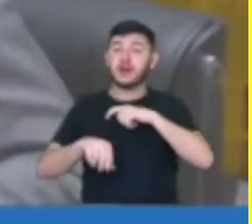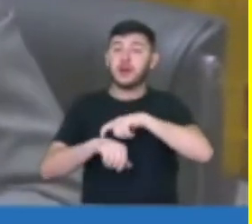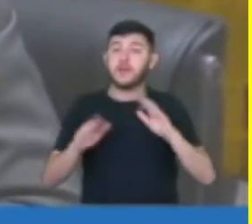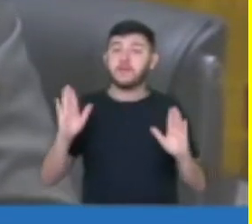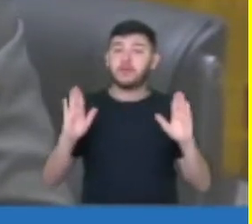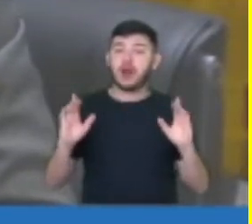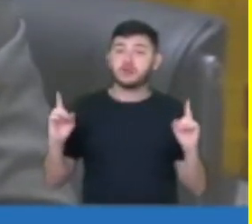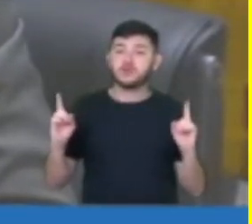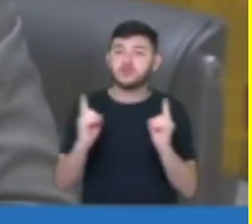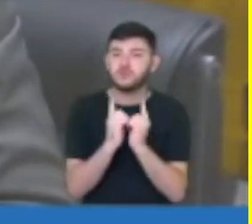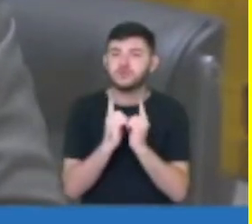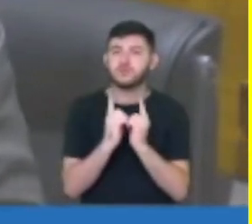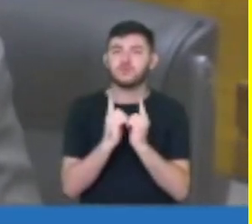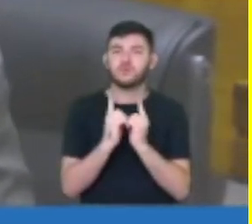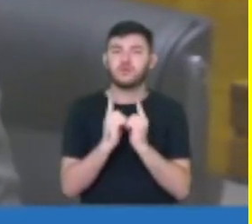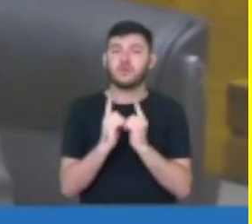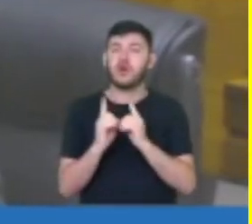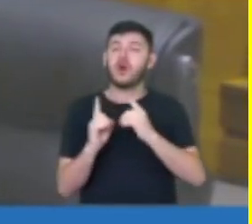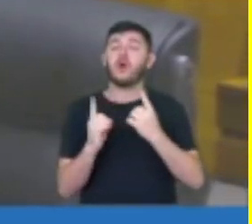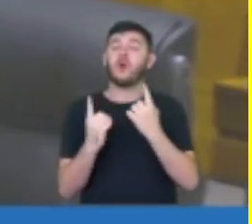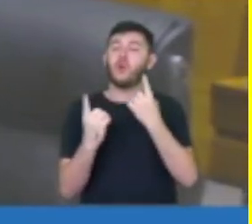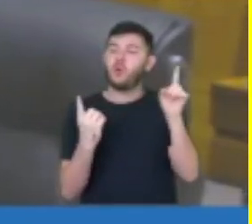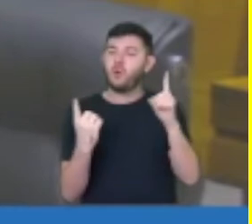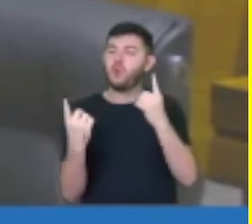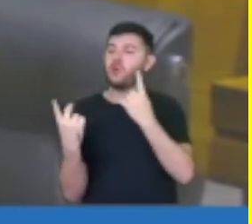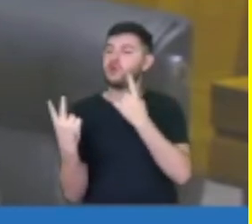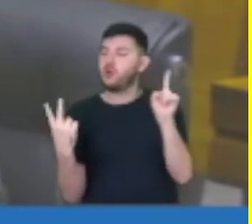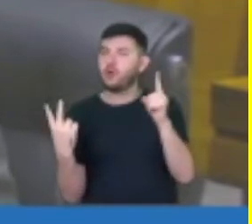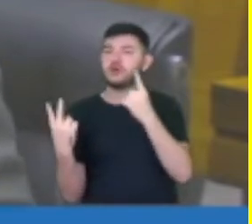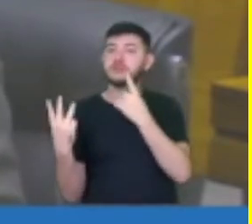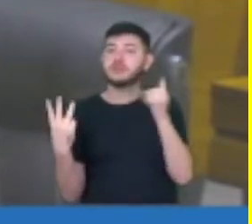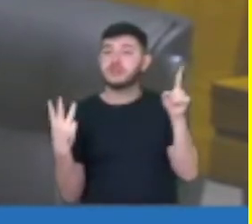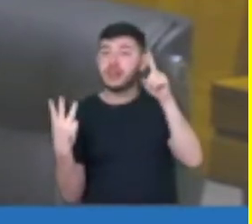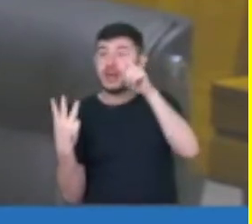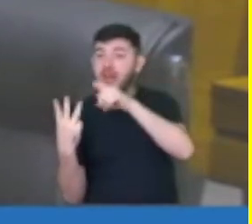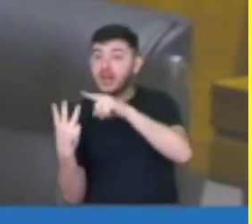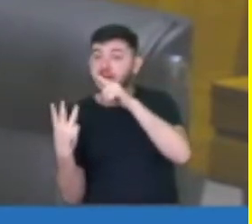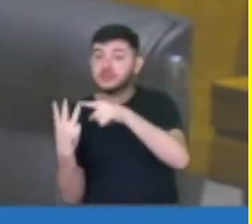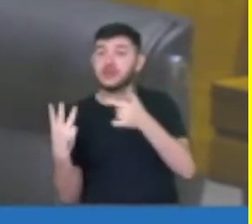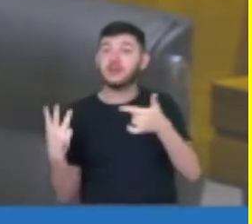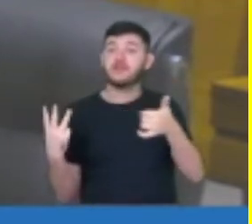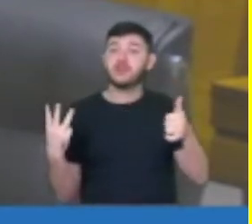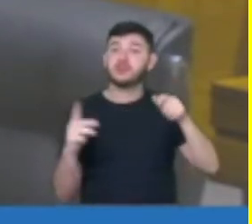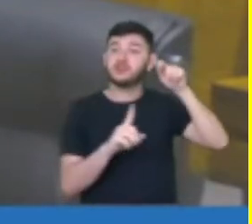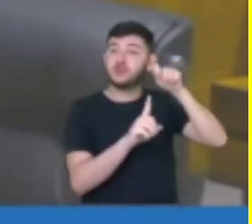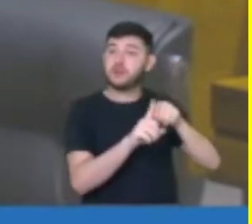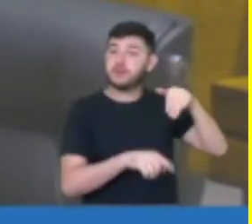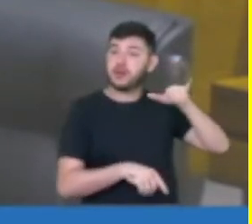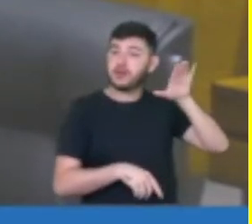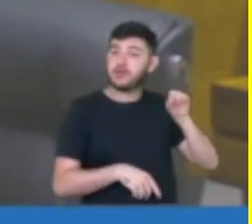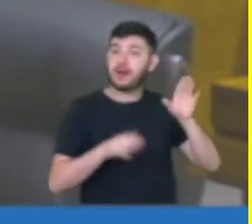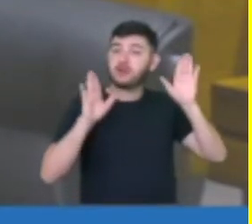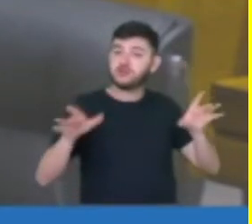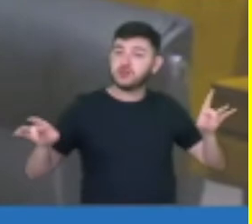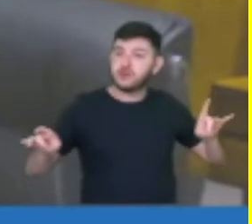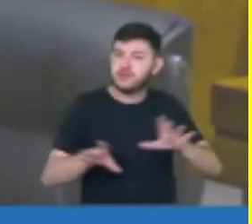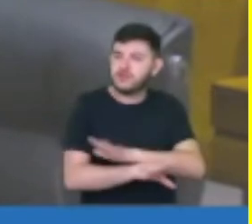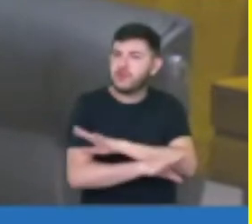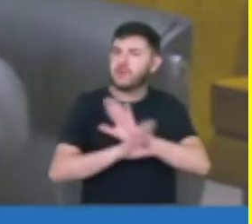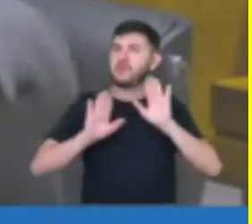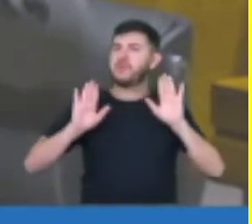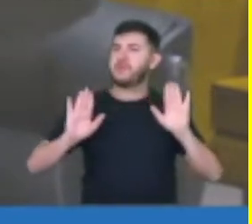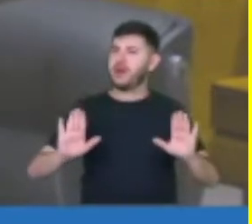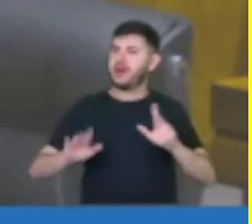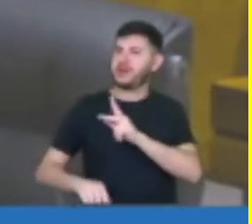de maio. Ora, senhor presidente, a Suprema Corte, que tanto se preocupa